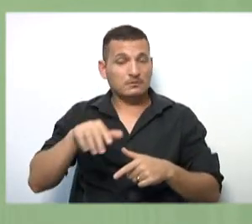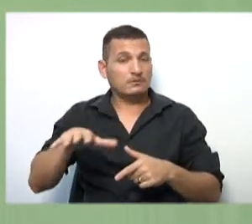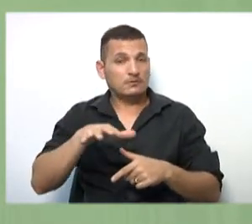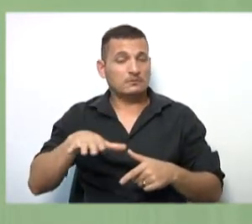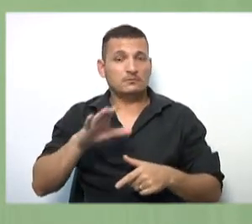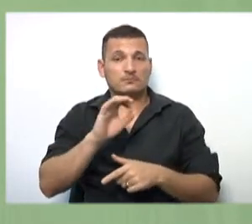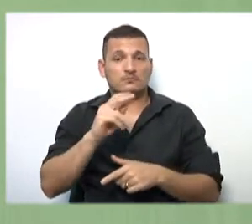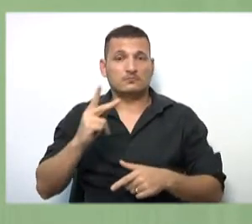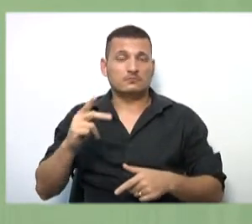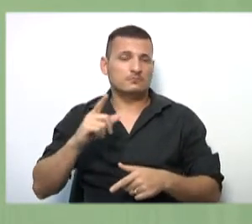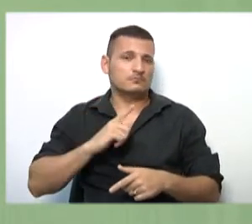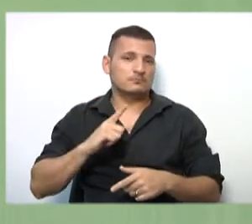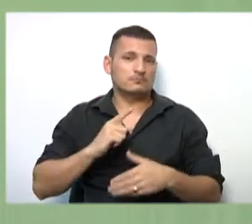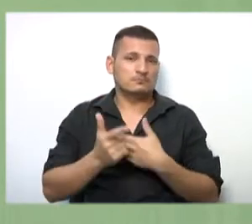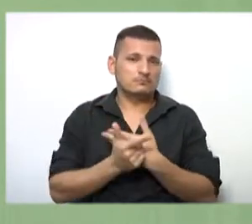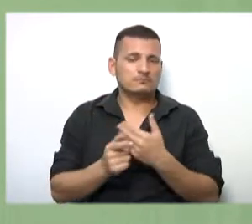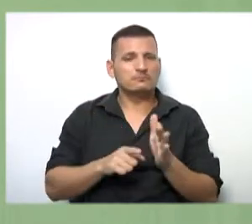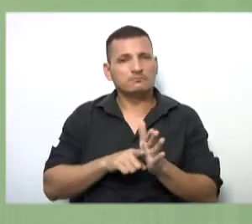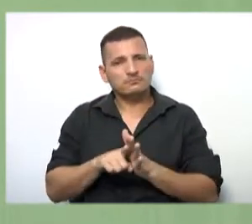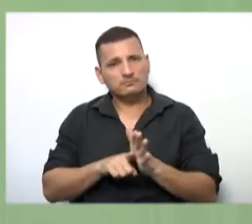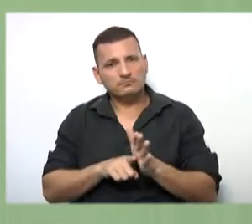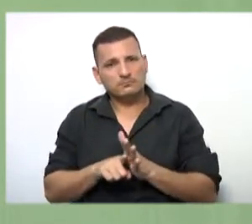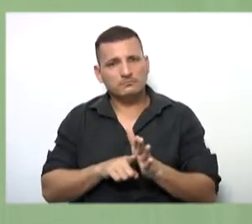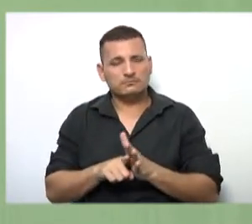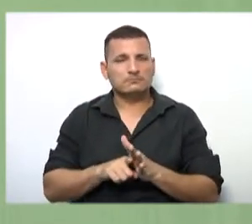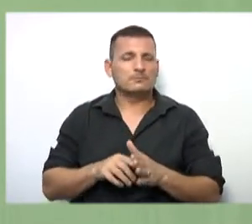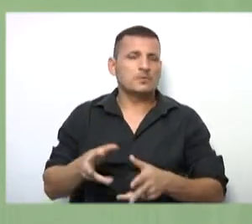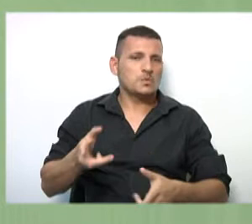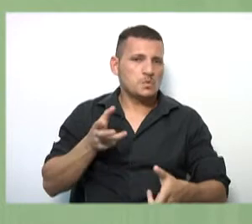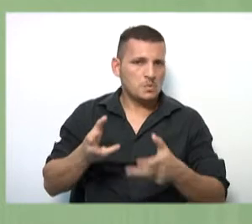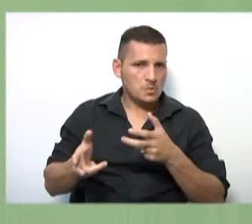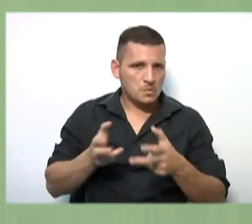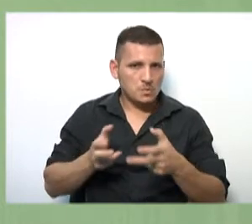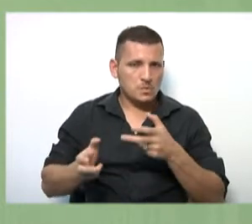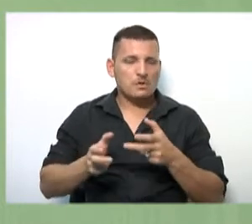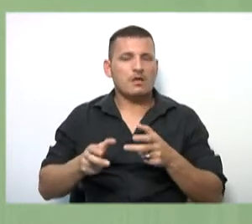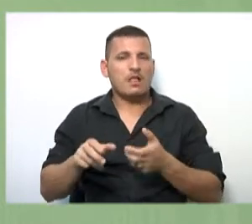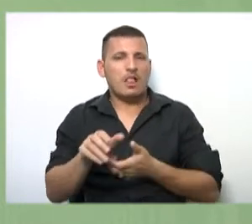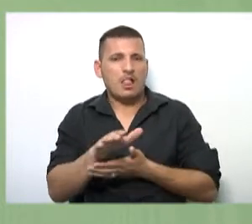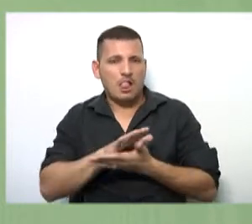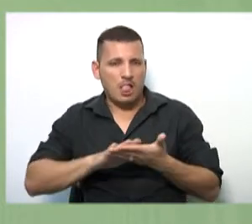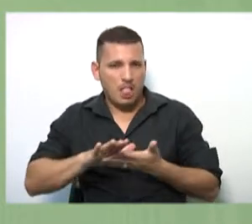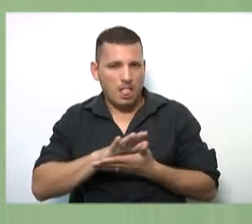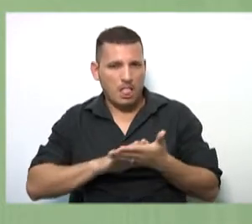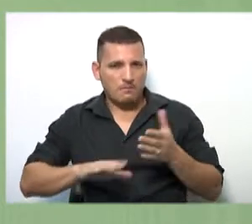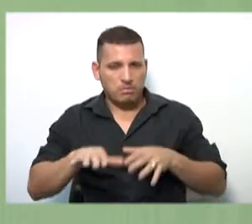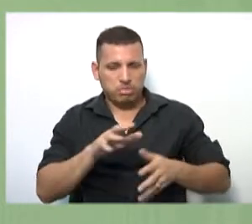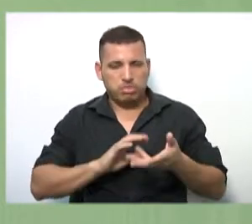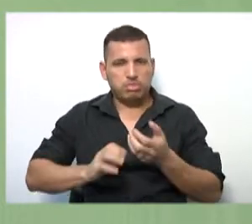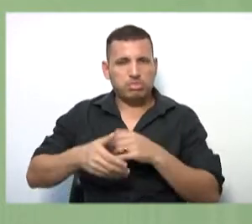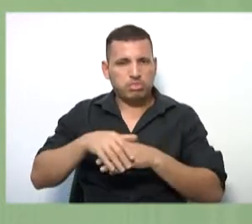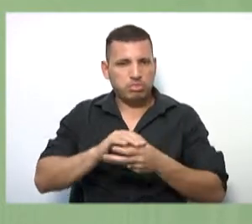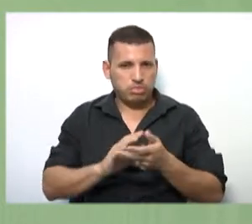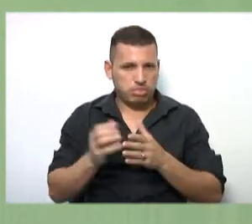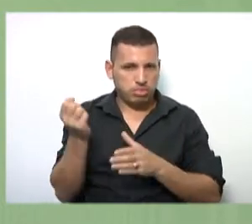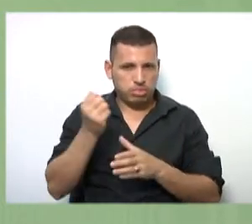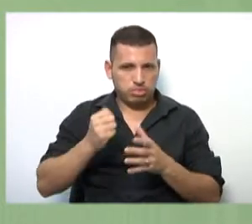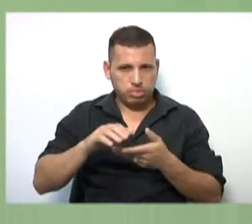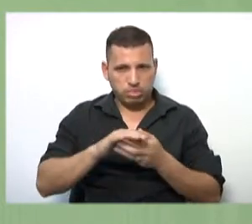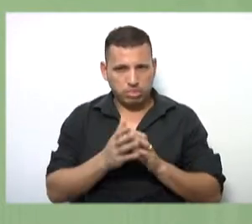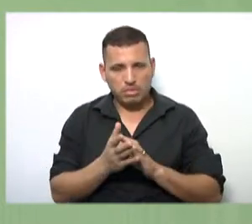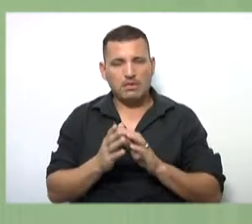de pesquisar, extrair, lavrar, industrializar, comercializar e exportar produtos